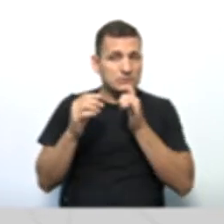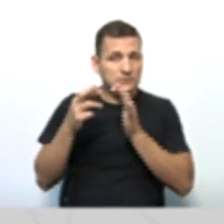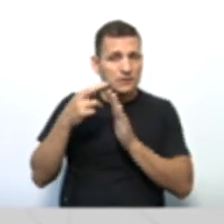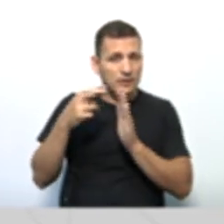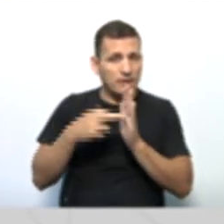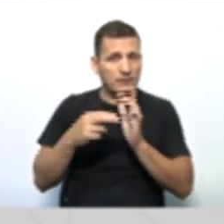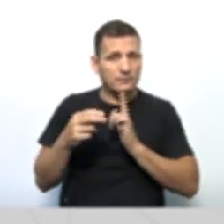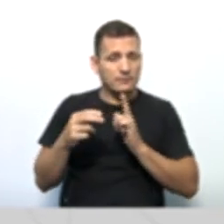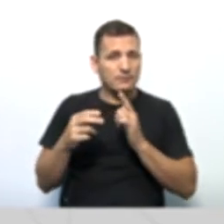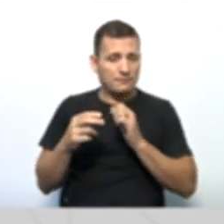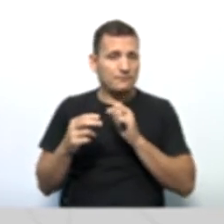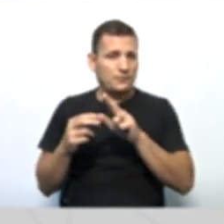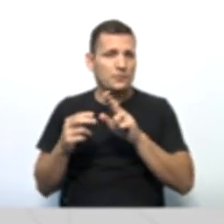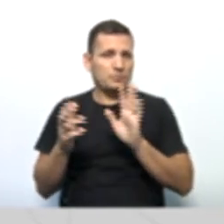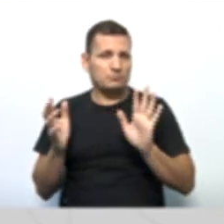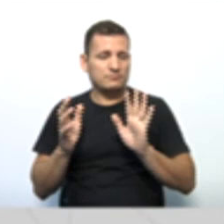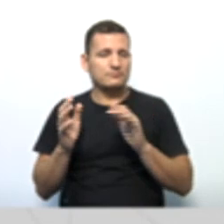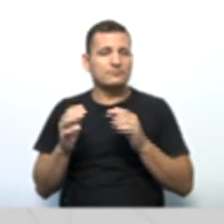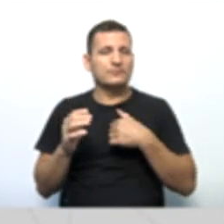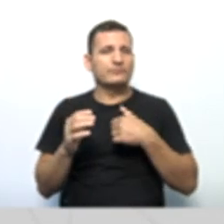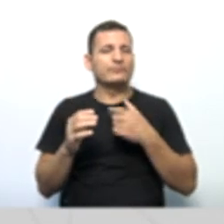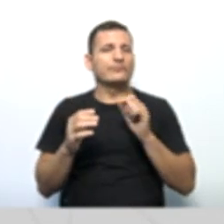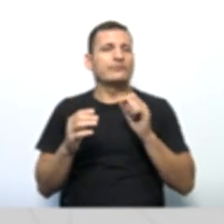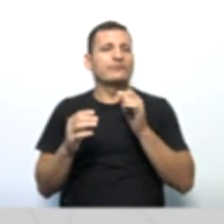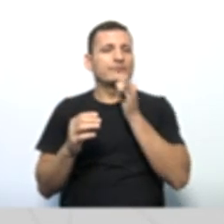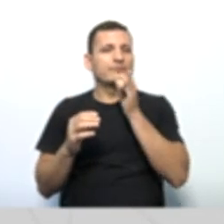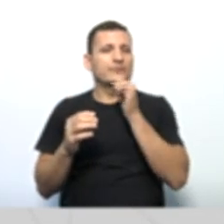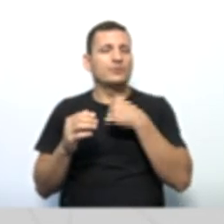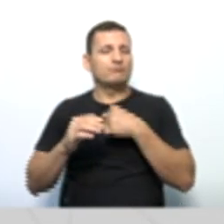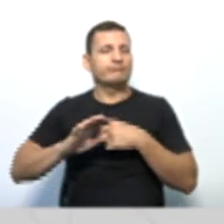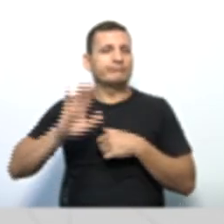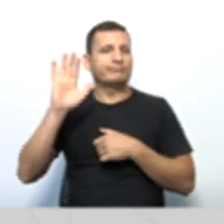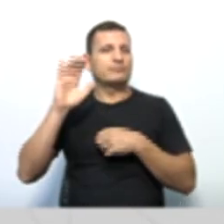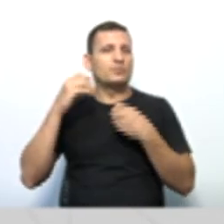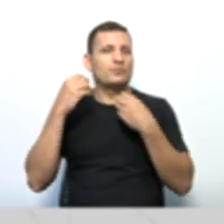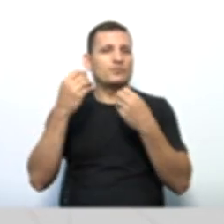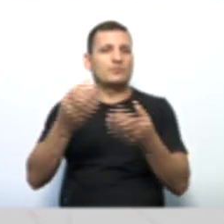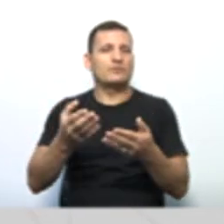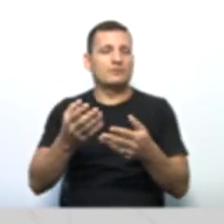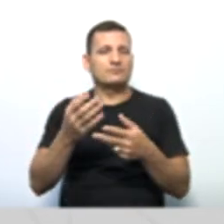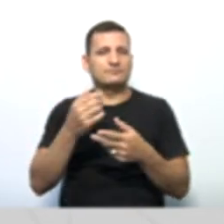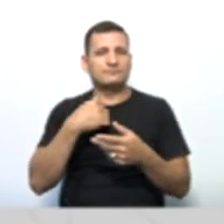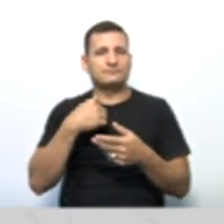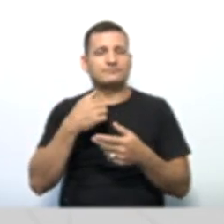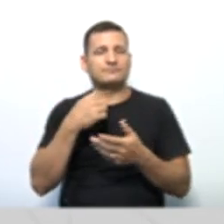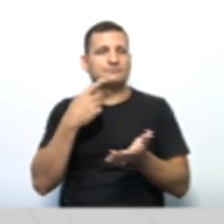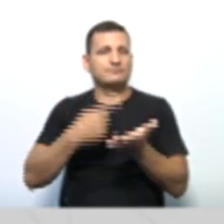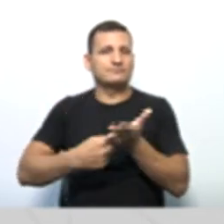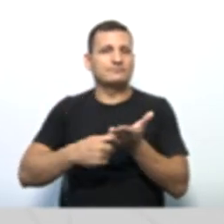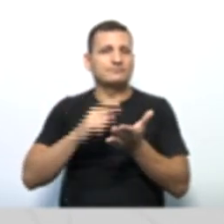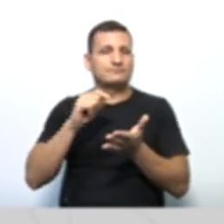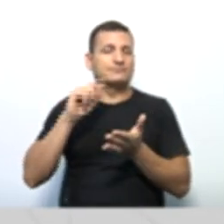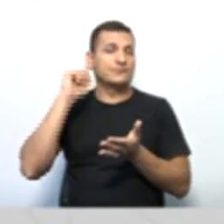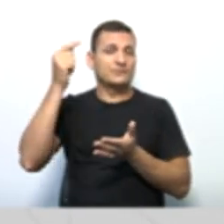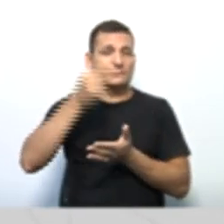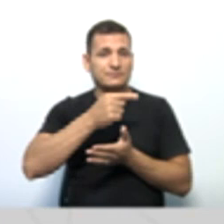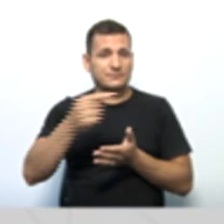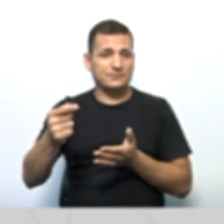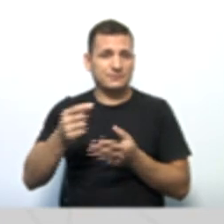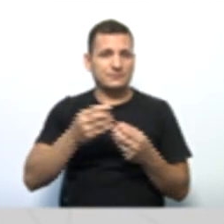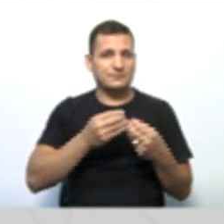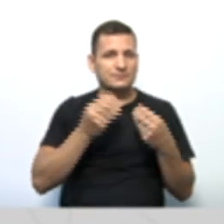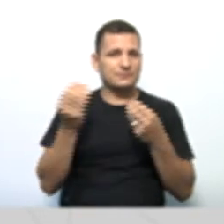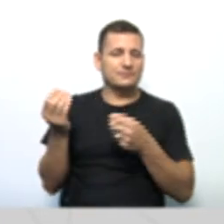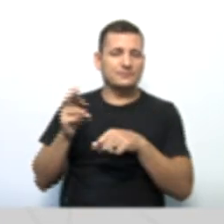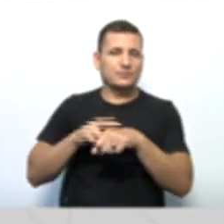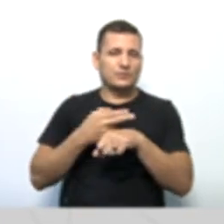muito do exemplo, por exemplo, quando eu prometo dar algo a alguém. Por exemplo, eu combinei de semana que vem trazer um chocolate para o professor